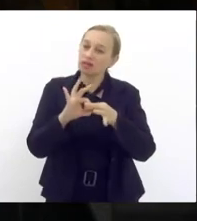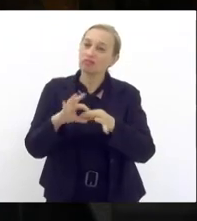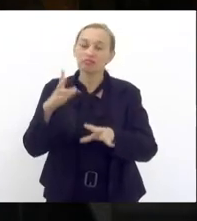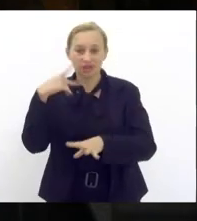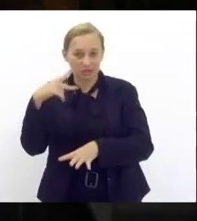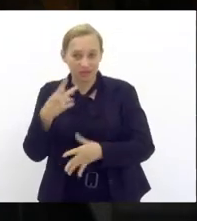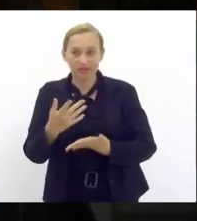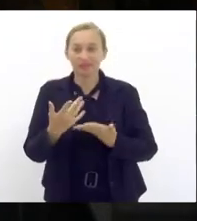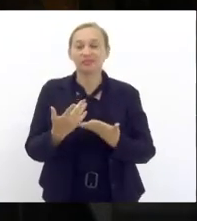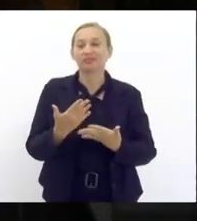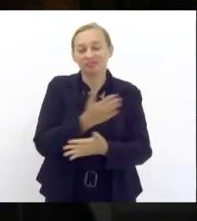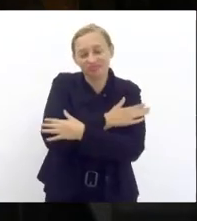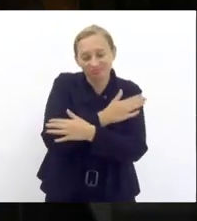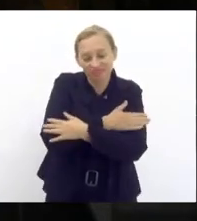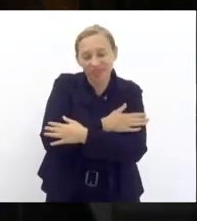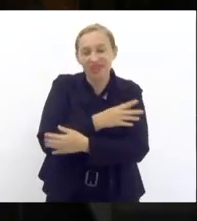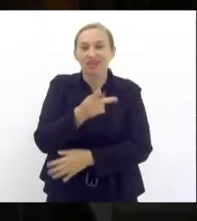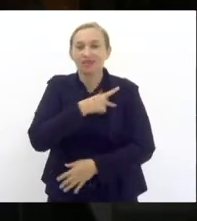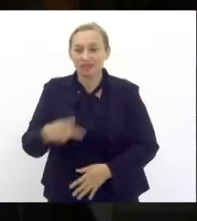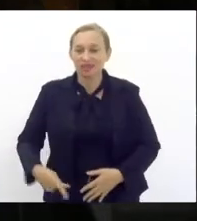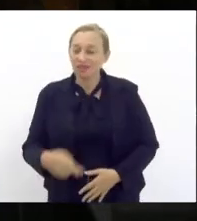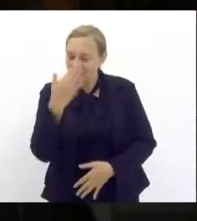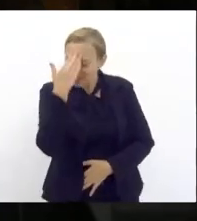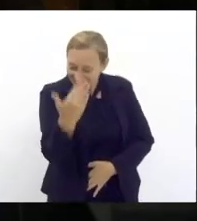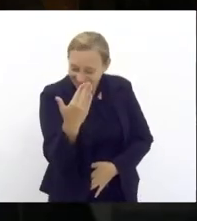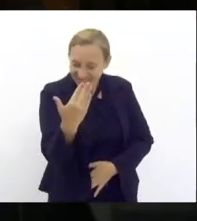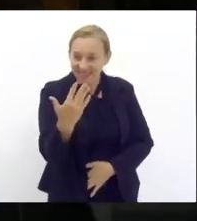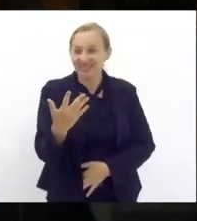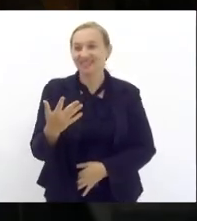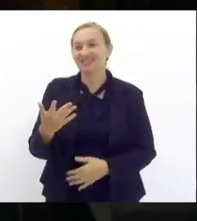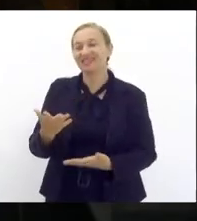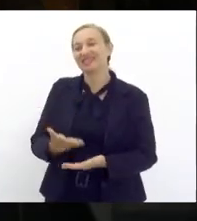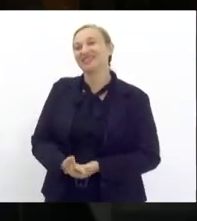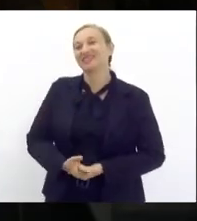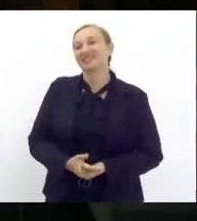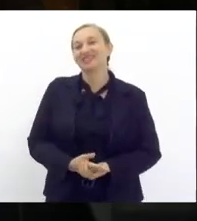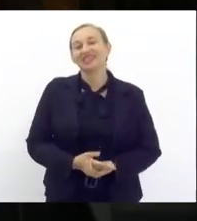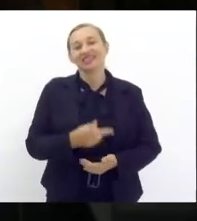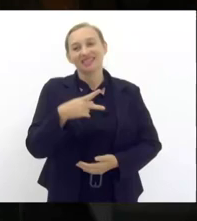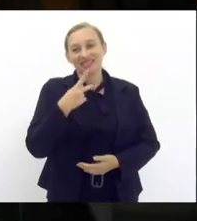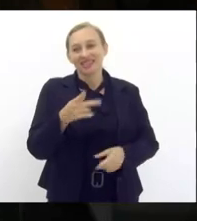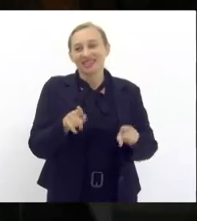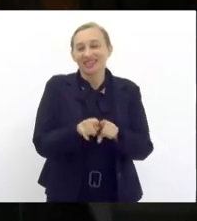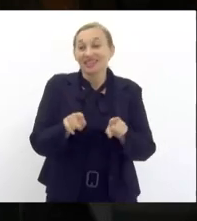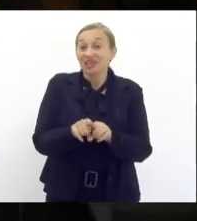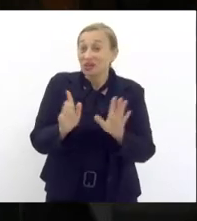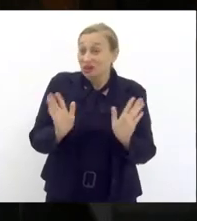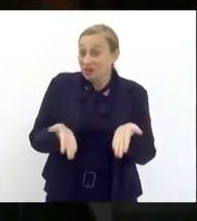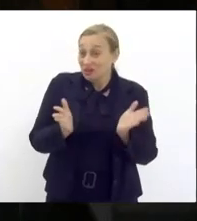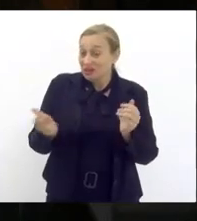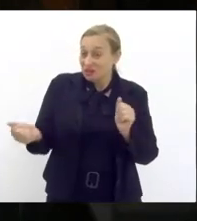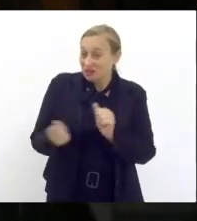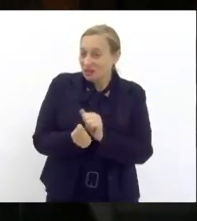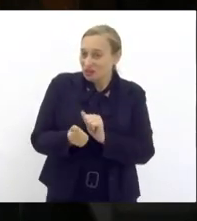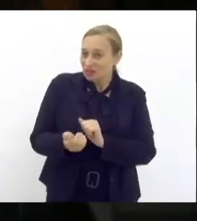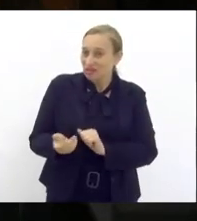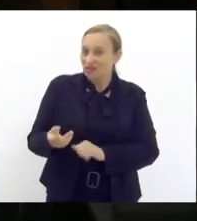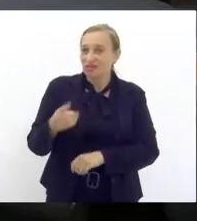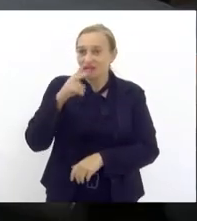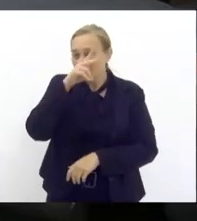parlamento. Forte abraço, presidente, muito obrigado aí pelas suas palavras também hoje, e tamo junto. Forte